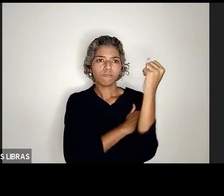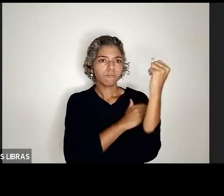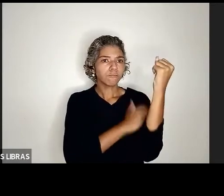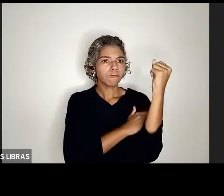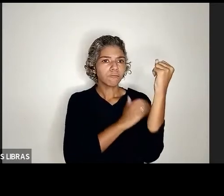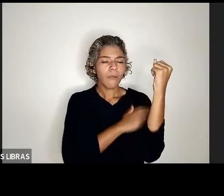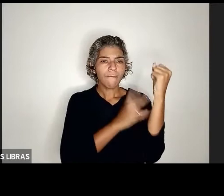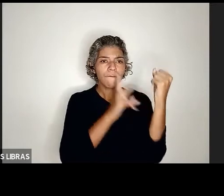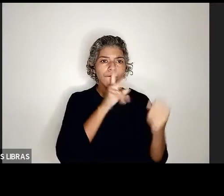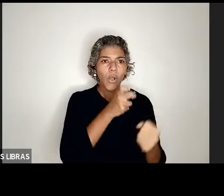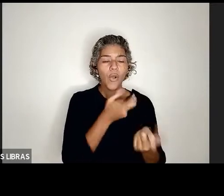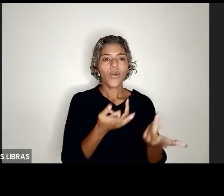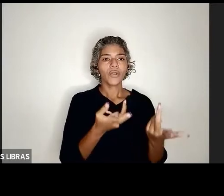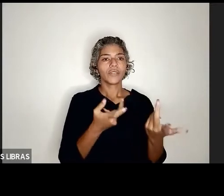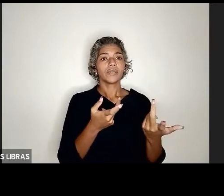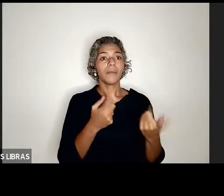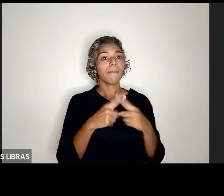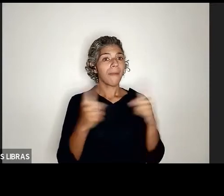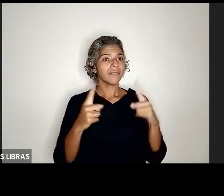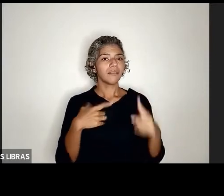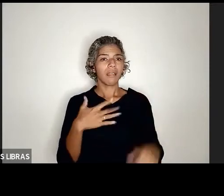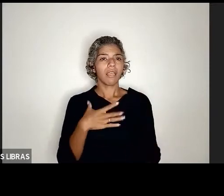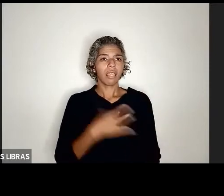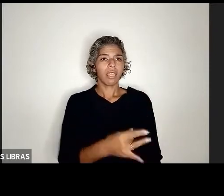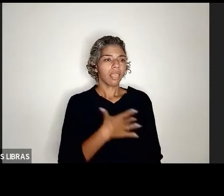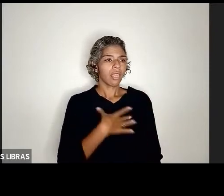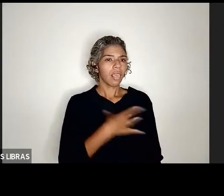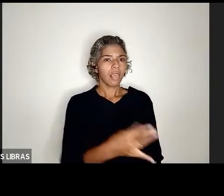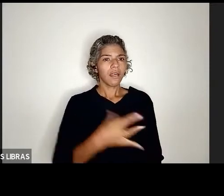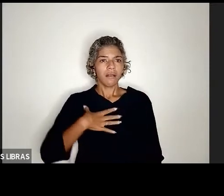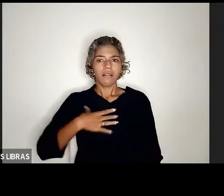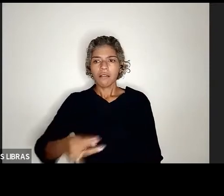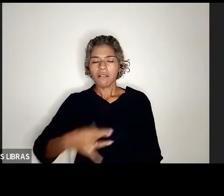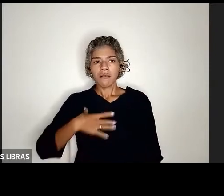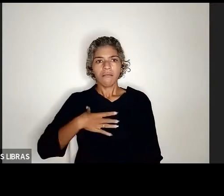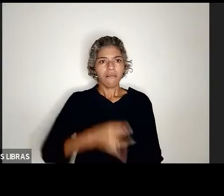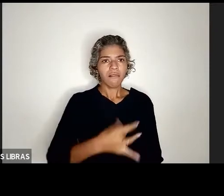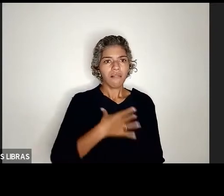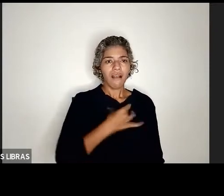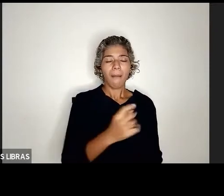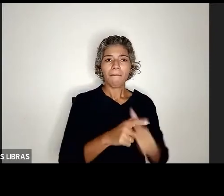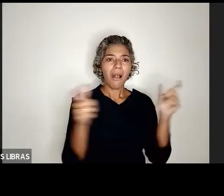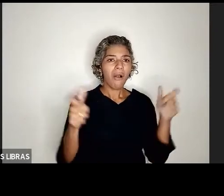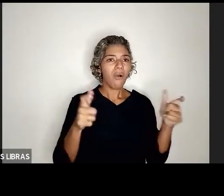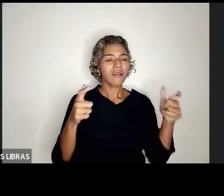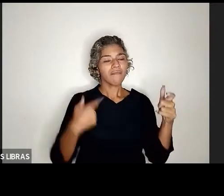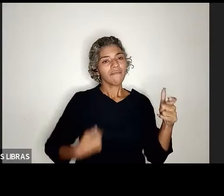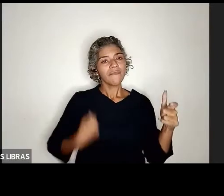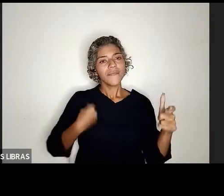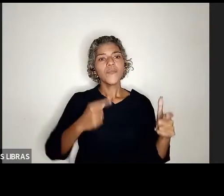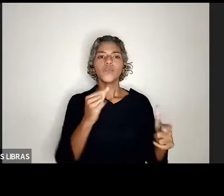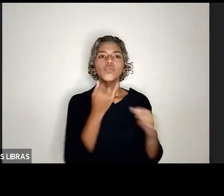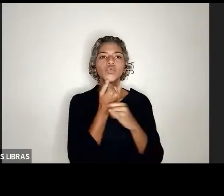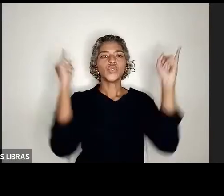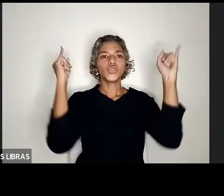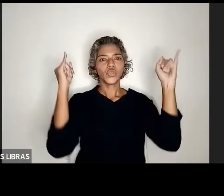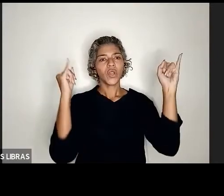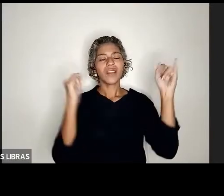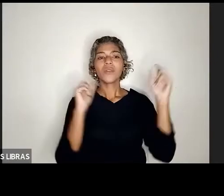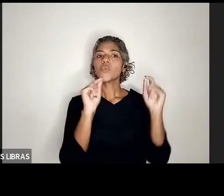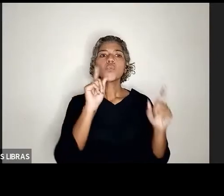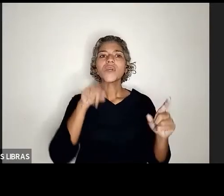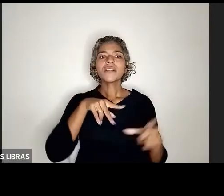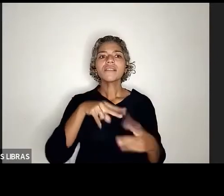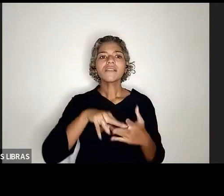precocemente tiram sua vida, muitos deles vivendo choque do que é ser inserido na